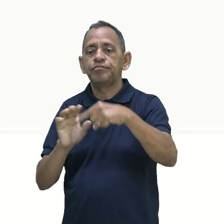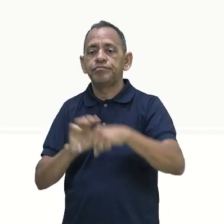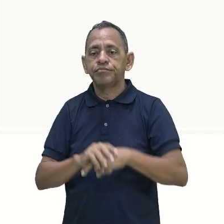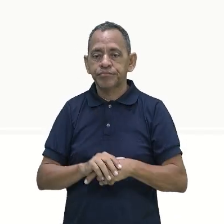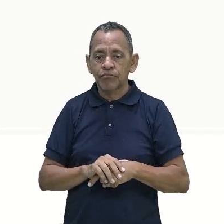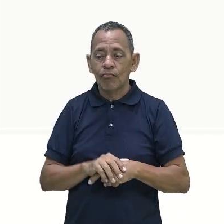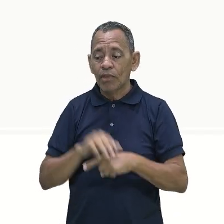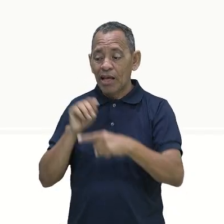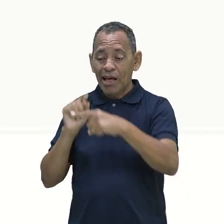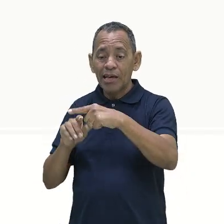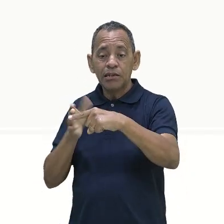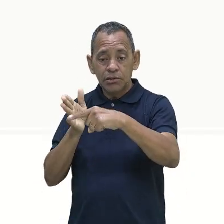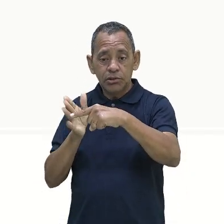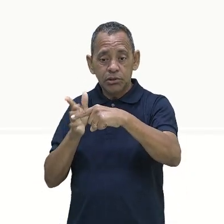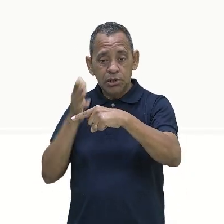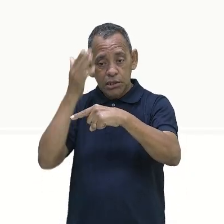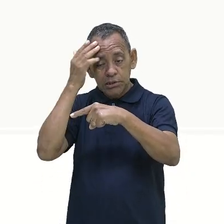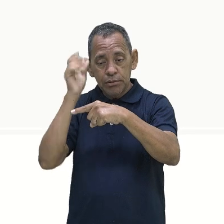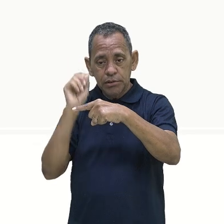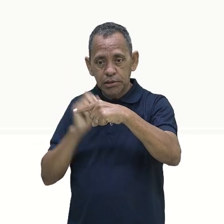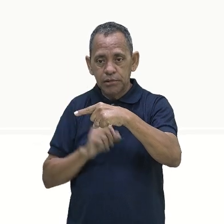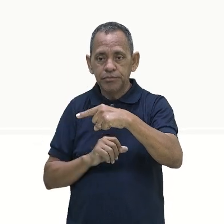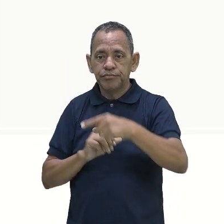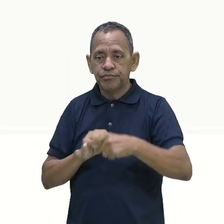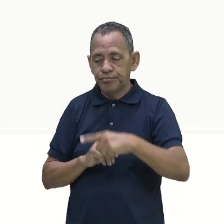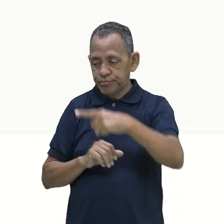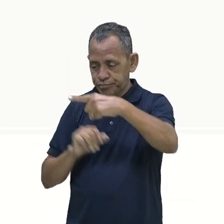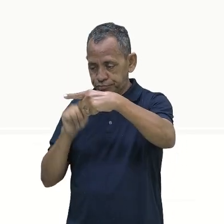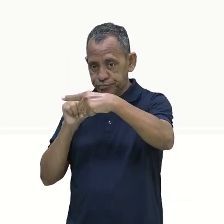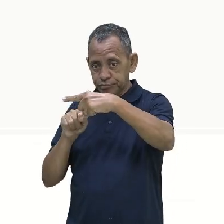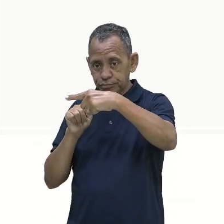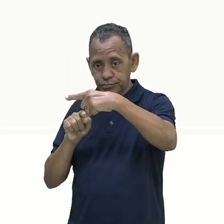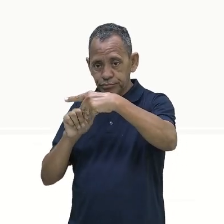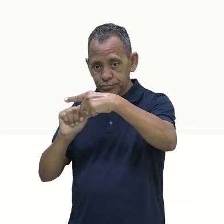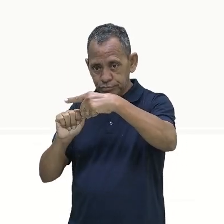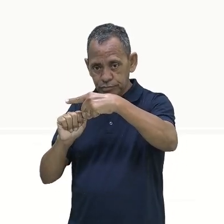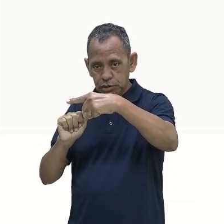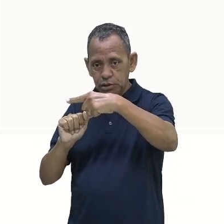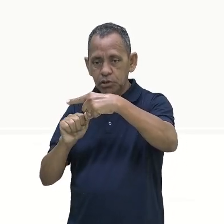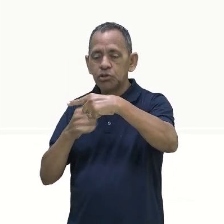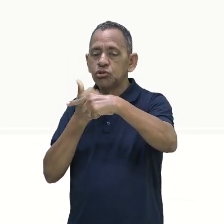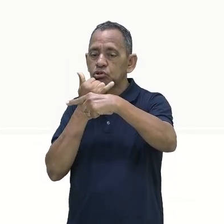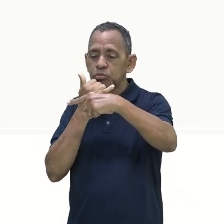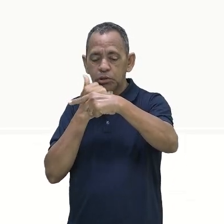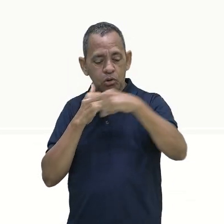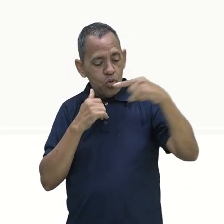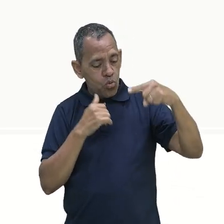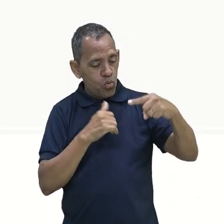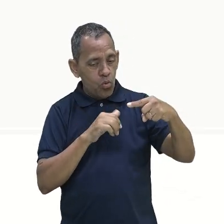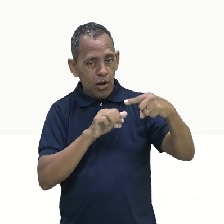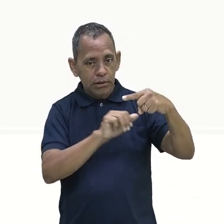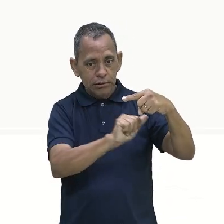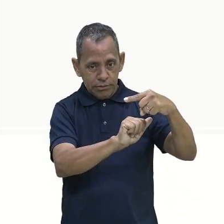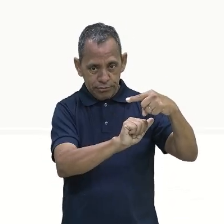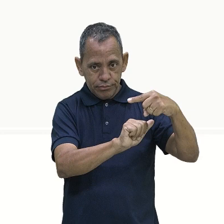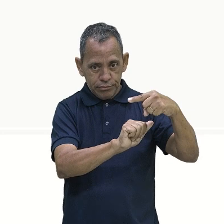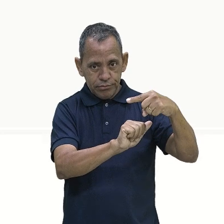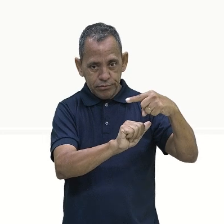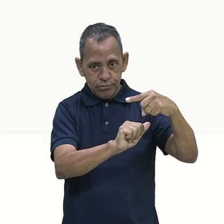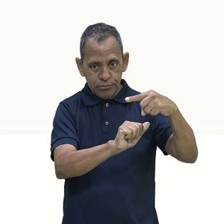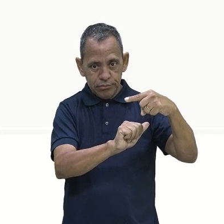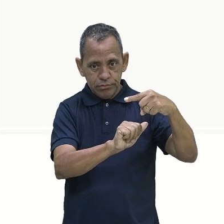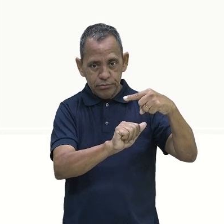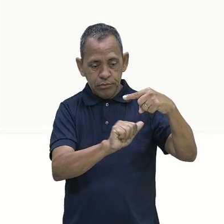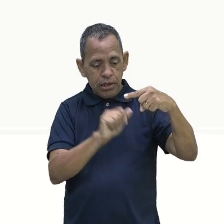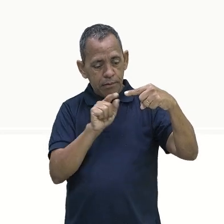já sabe, né, que como este A, desta primeira parte com a segunda, eu vou